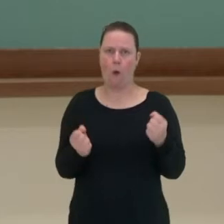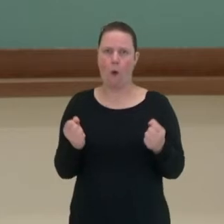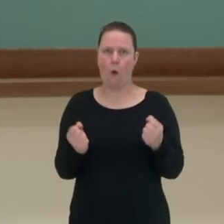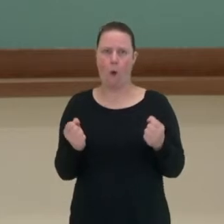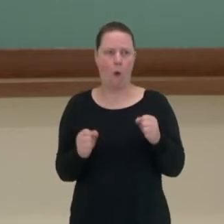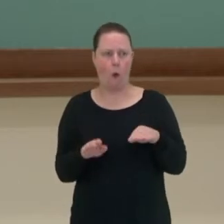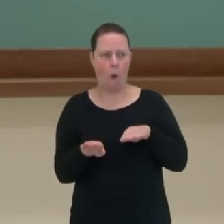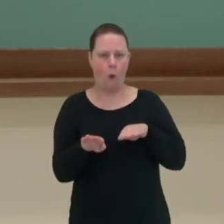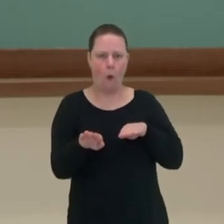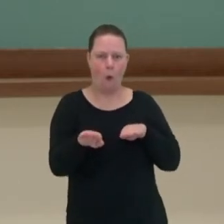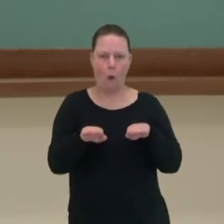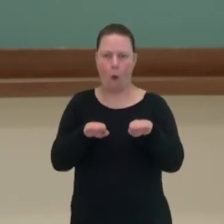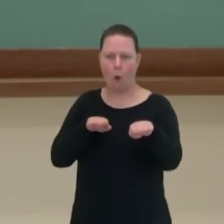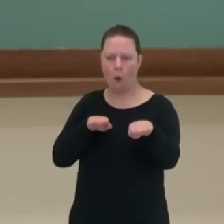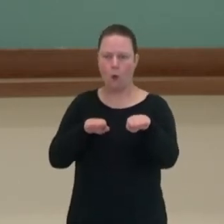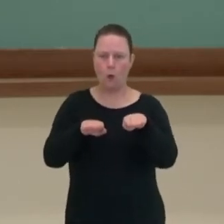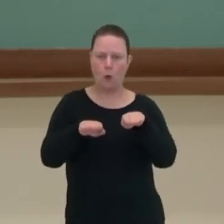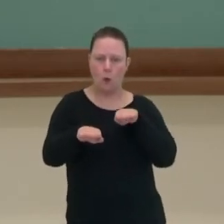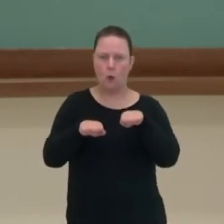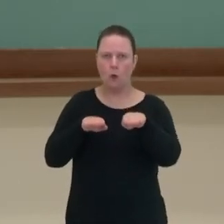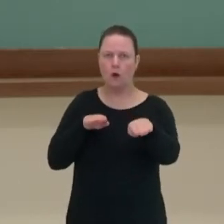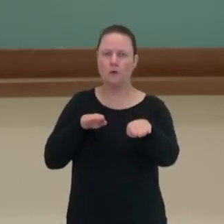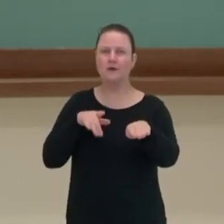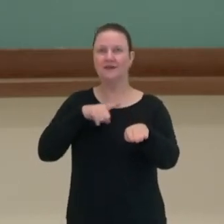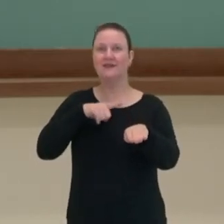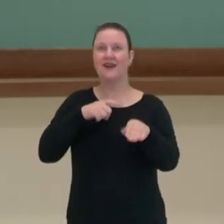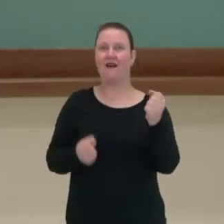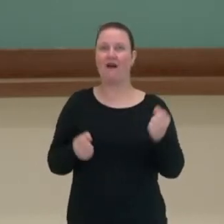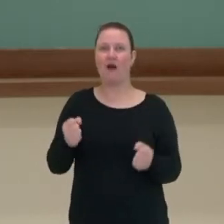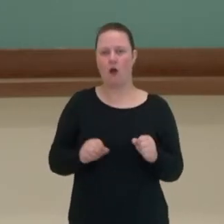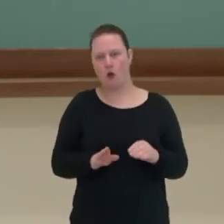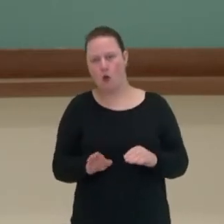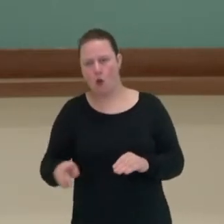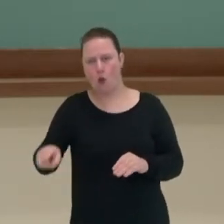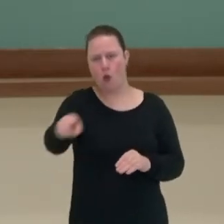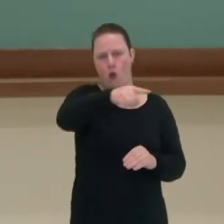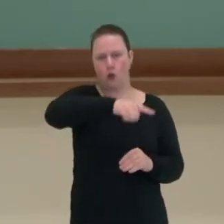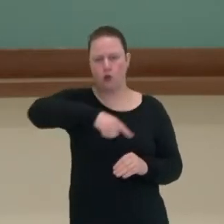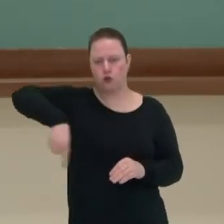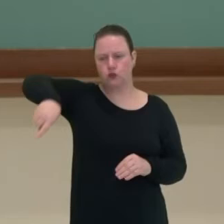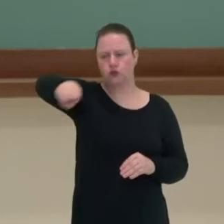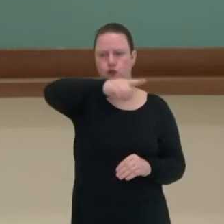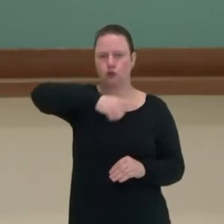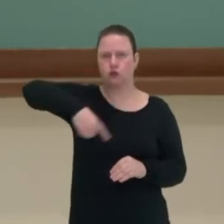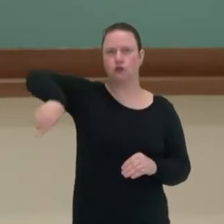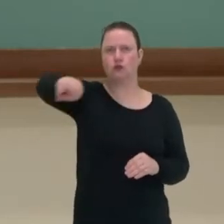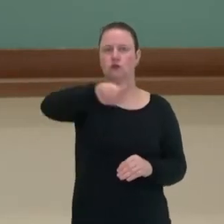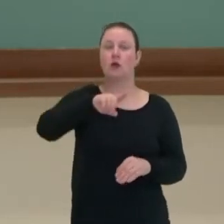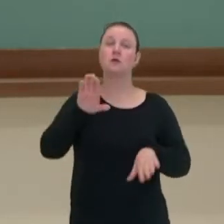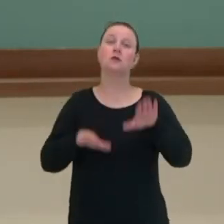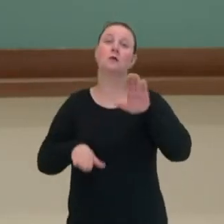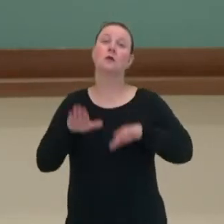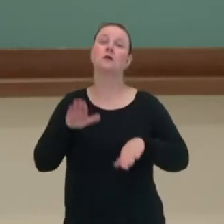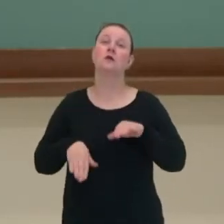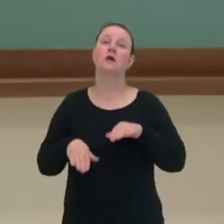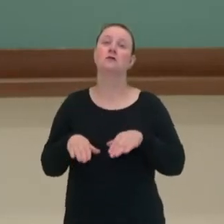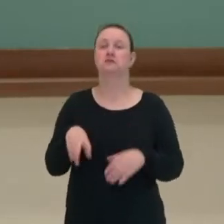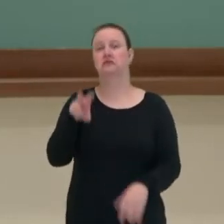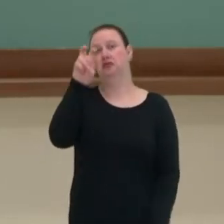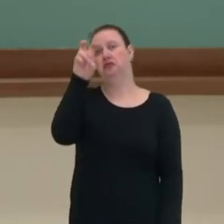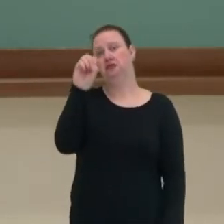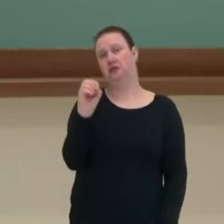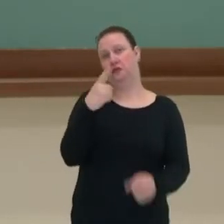carros, dirigindo num circuito fechado, dando voltas. Dependendo do circuito, 50